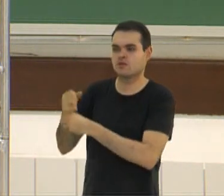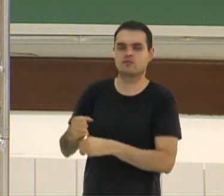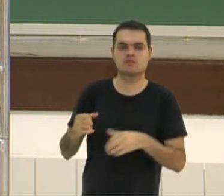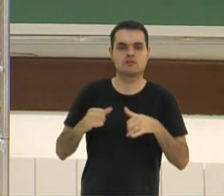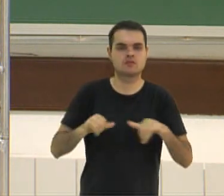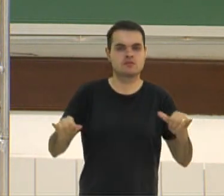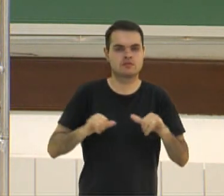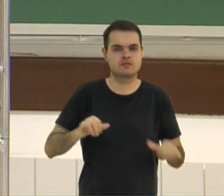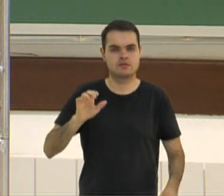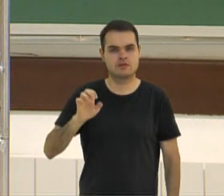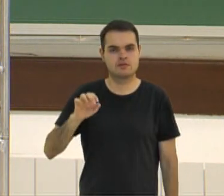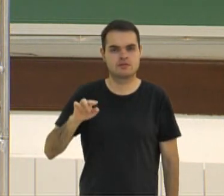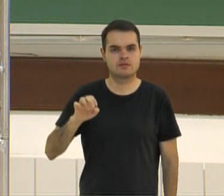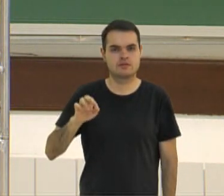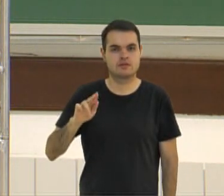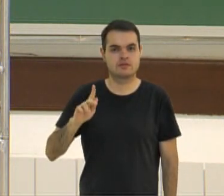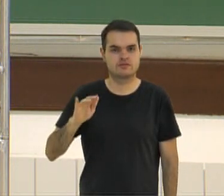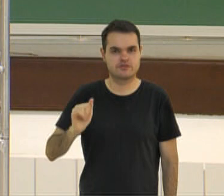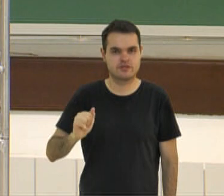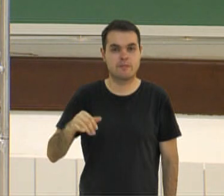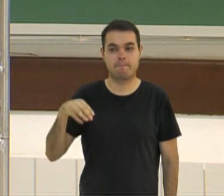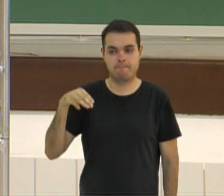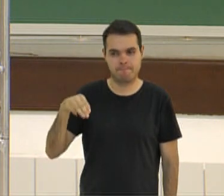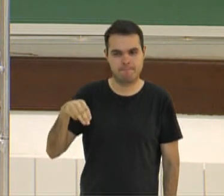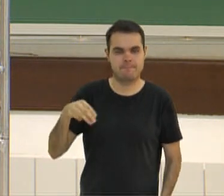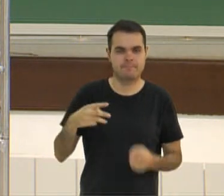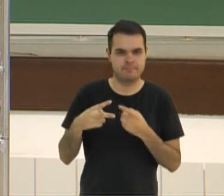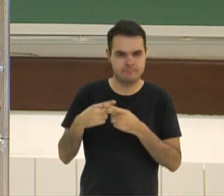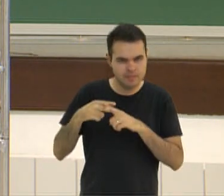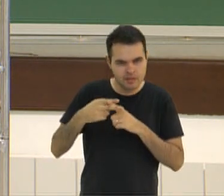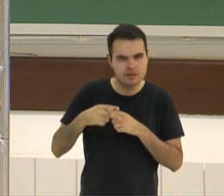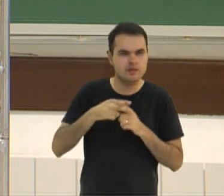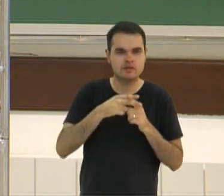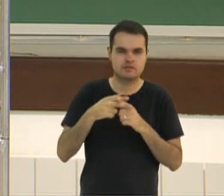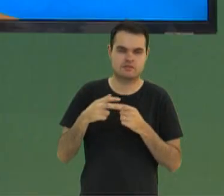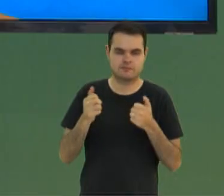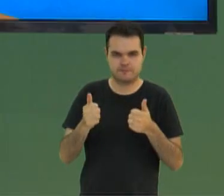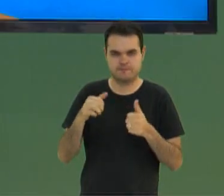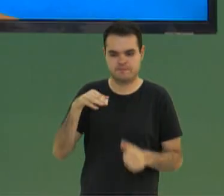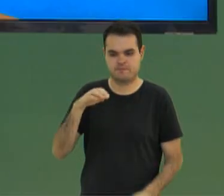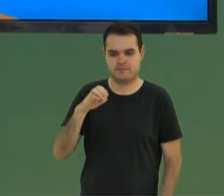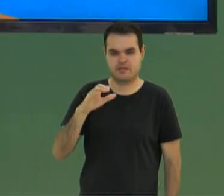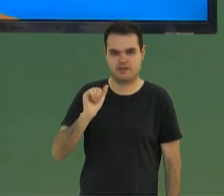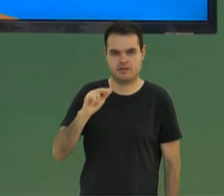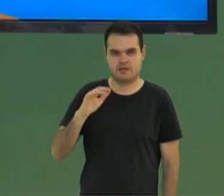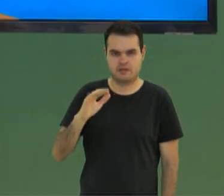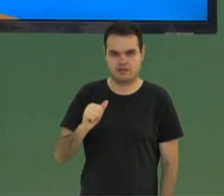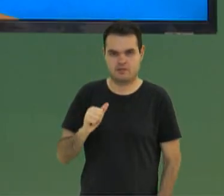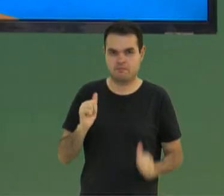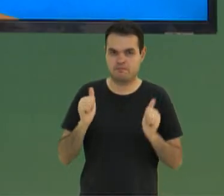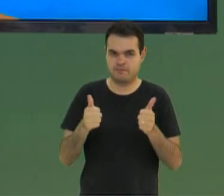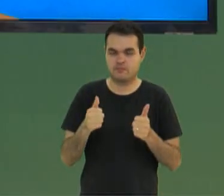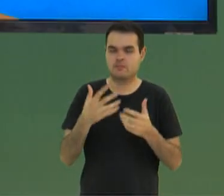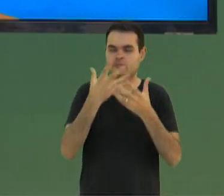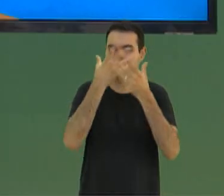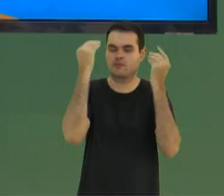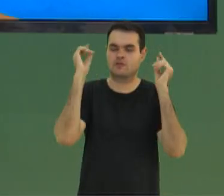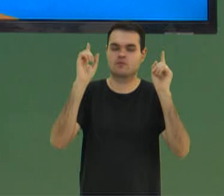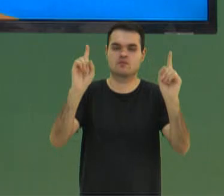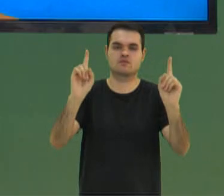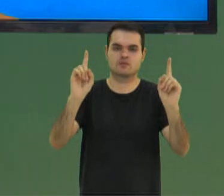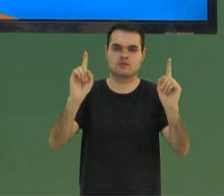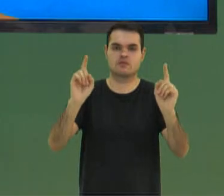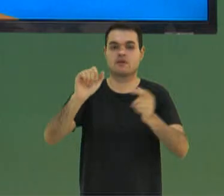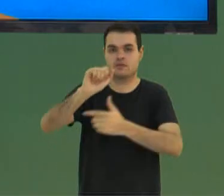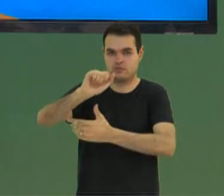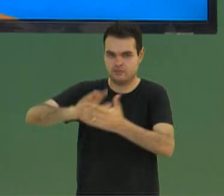sobre energia mecânica, certo? Fazer mais alguns exercícios. Bem, antes de mais nada, não esqueçam, pelo amor de Deus, façam as